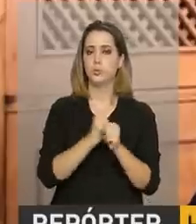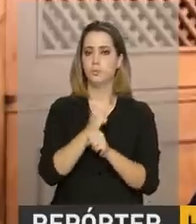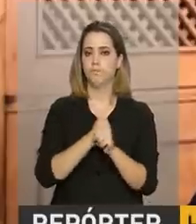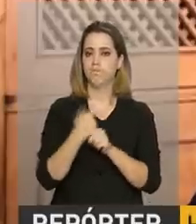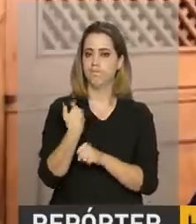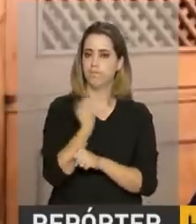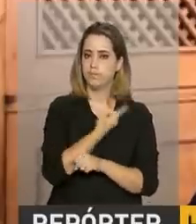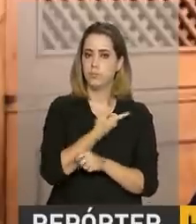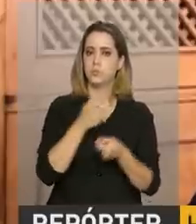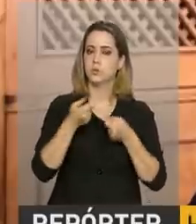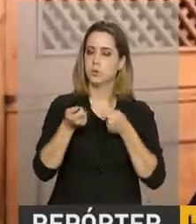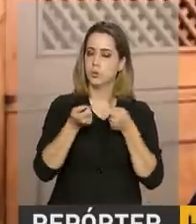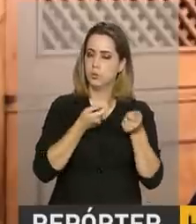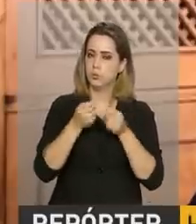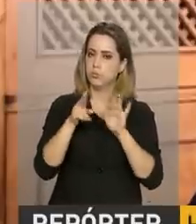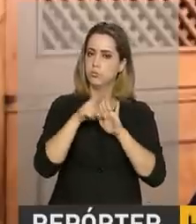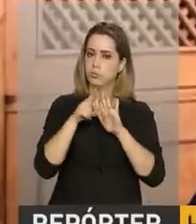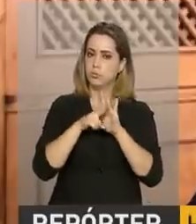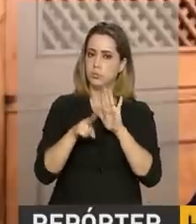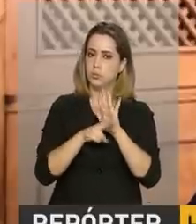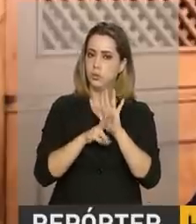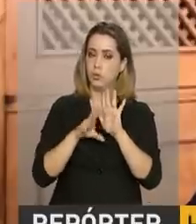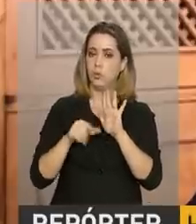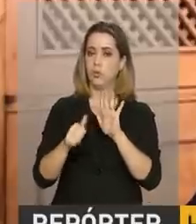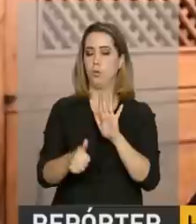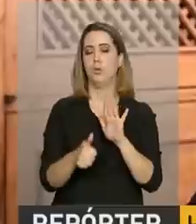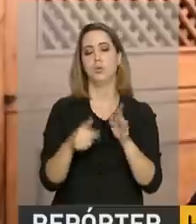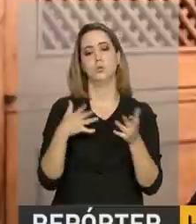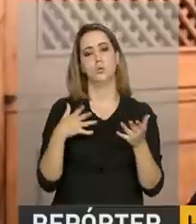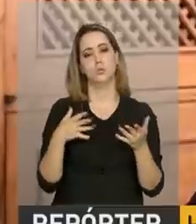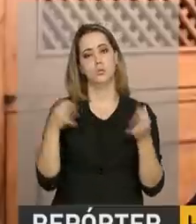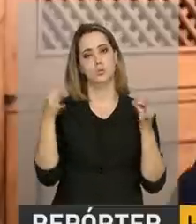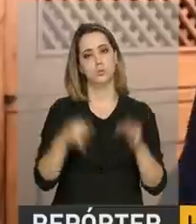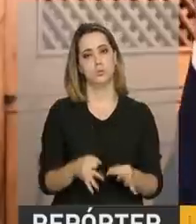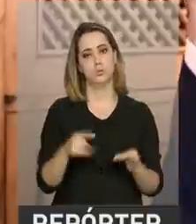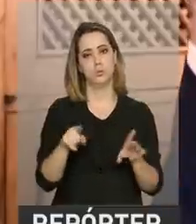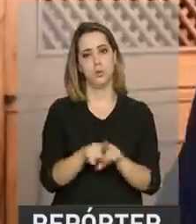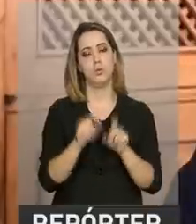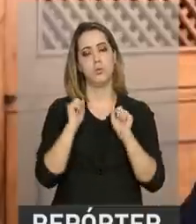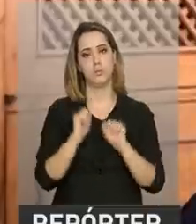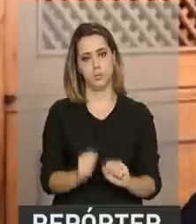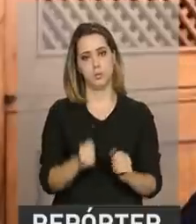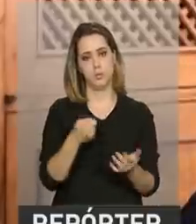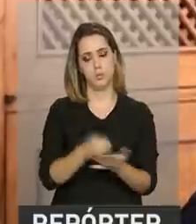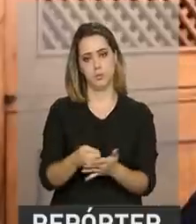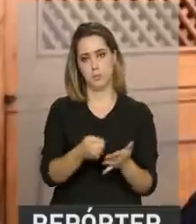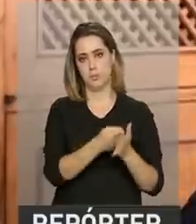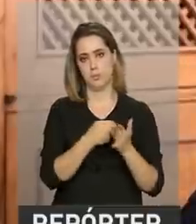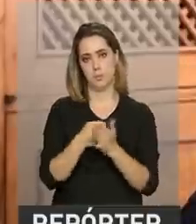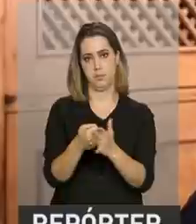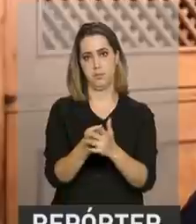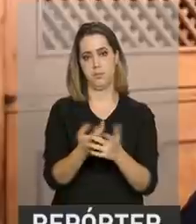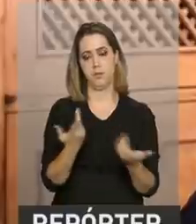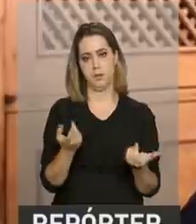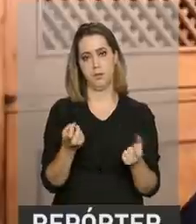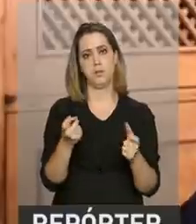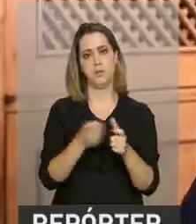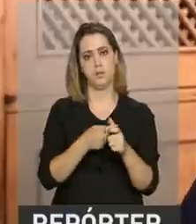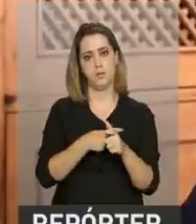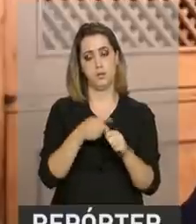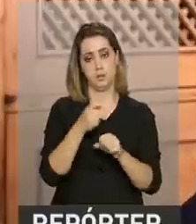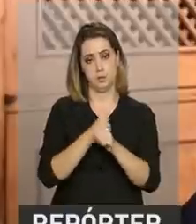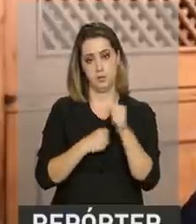a execução orçamentária e financeira, o que permitiu o pagamento de despesas de anos anteriores. Esse